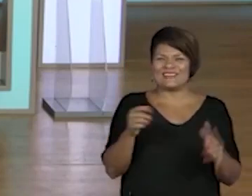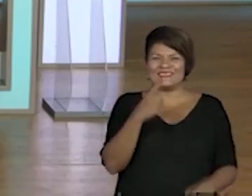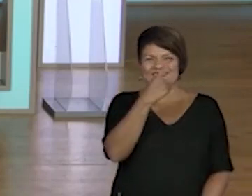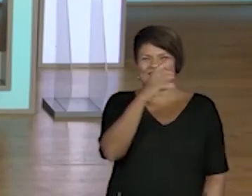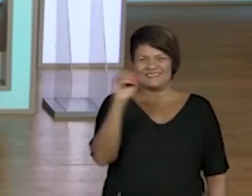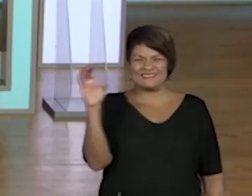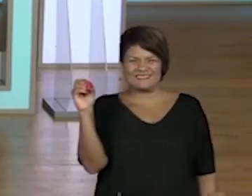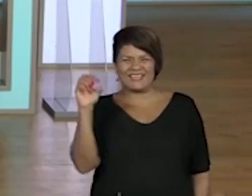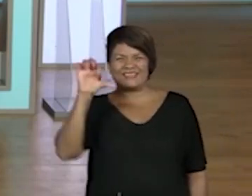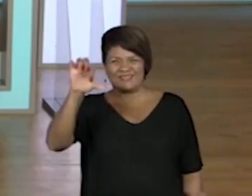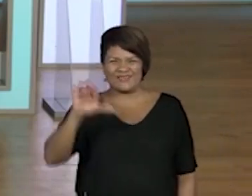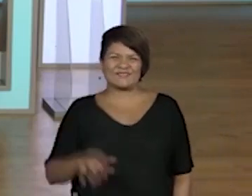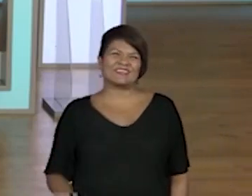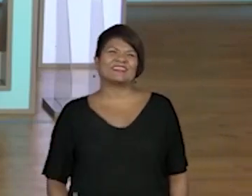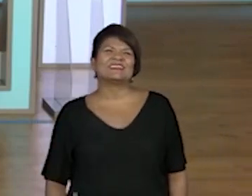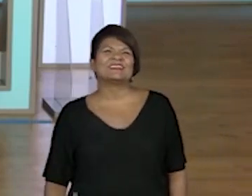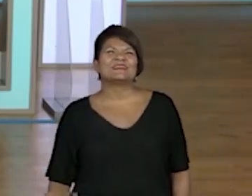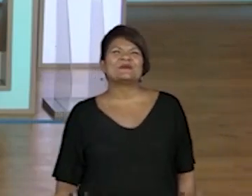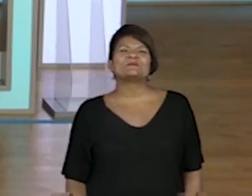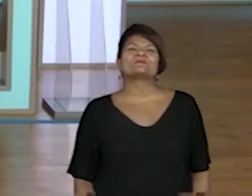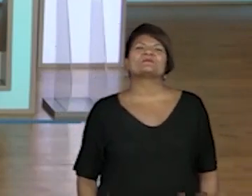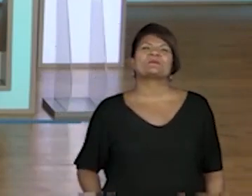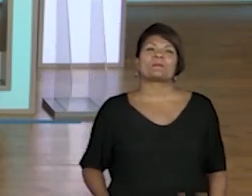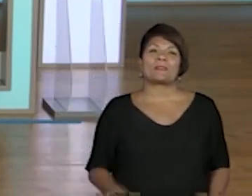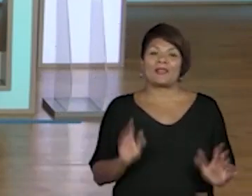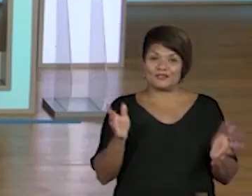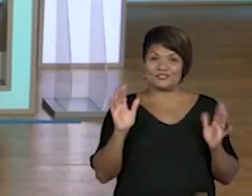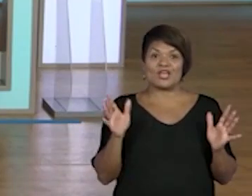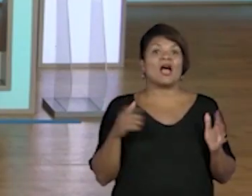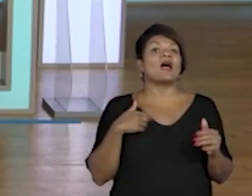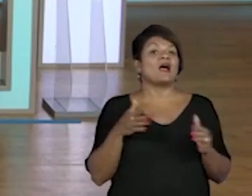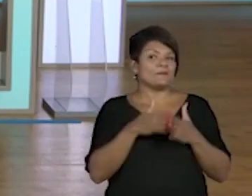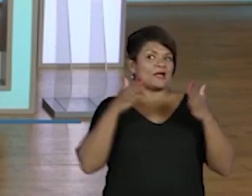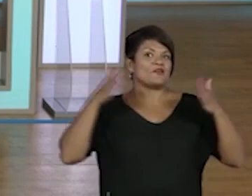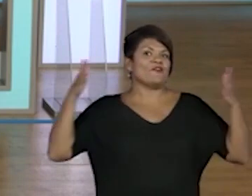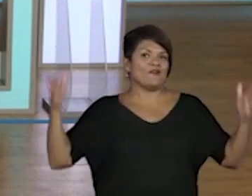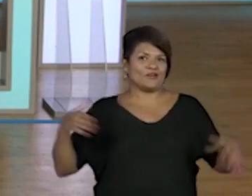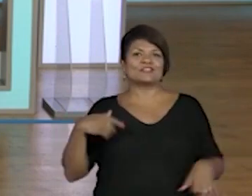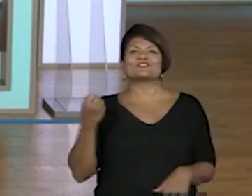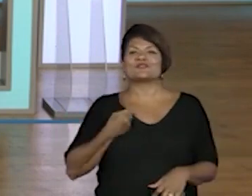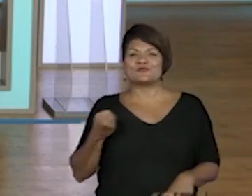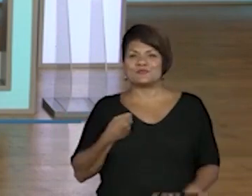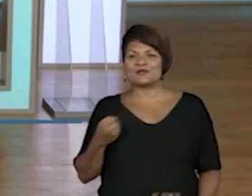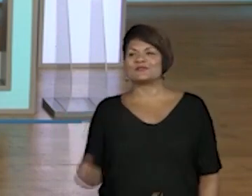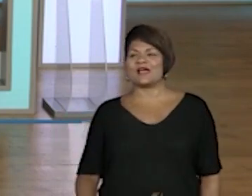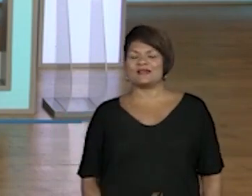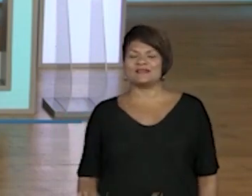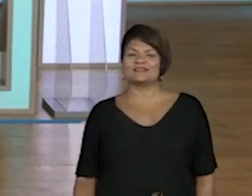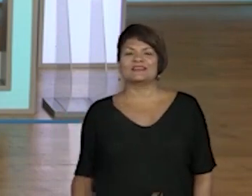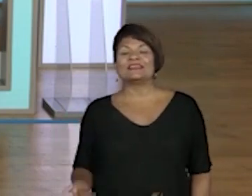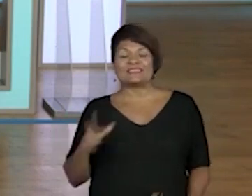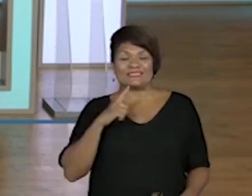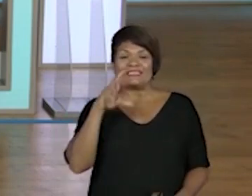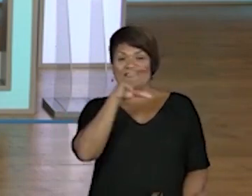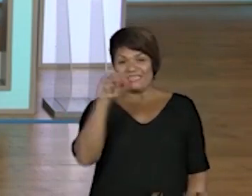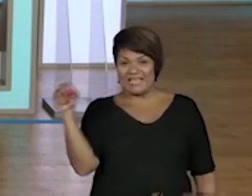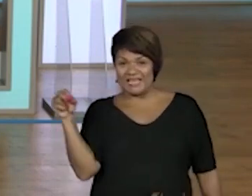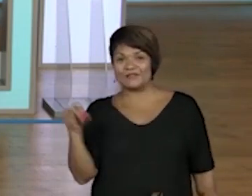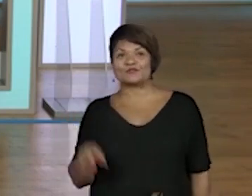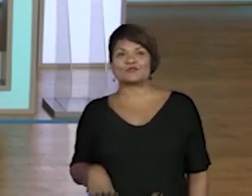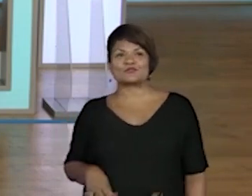mais 9. E aí? Ah, lá, ó, números mais altos. 500. Vamos lá? Vamos